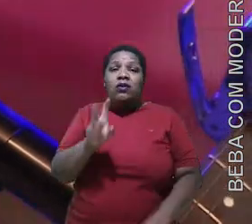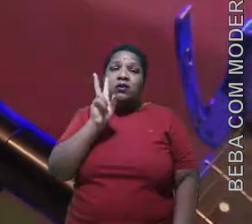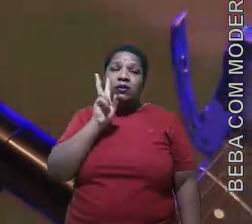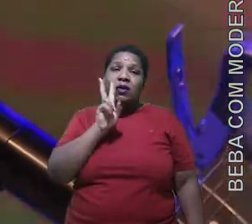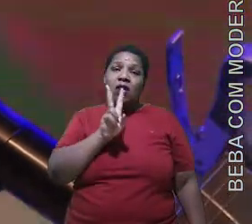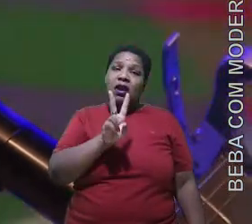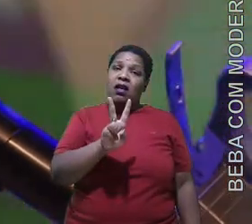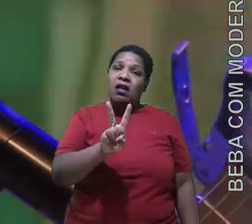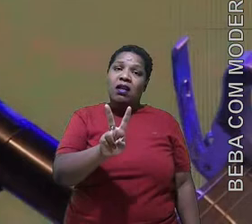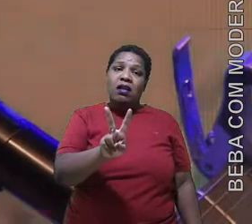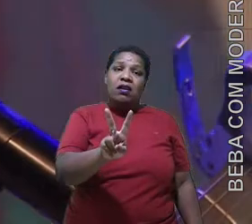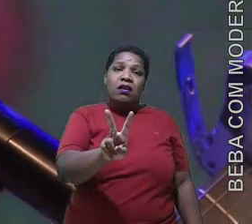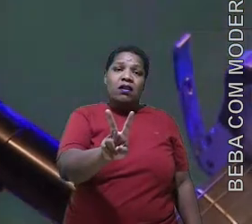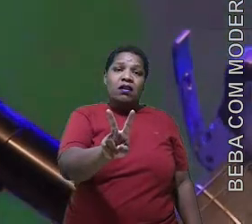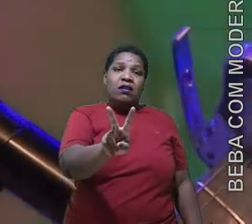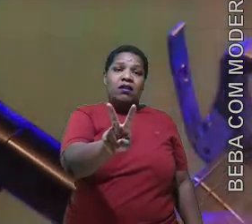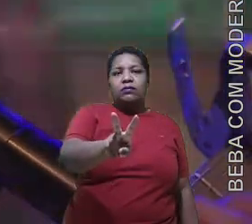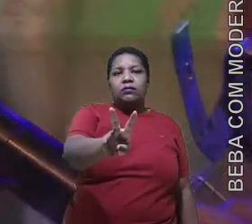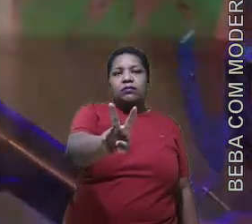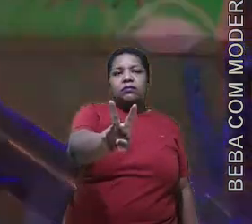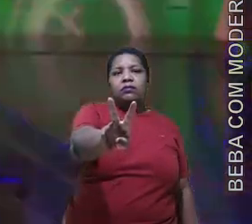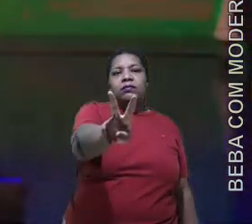preferente a